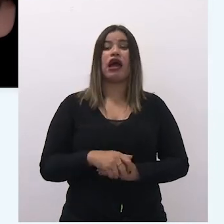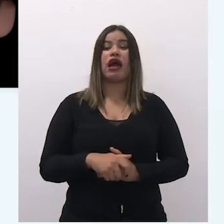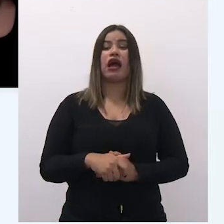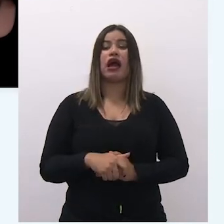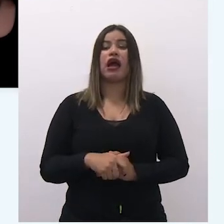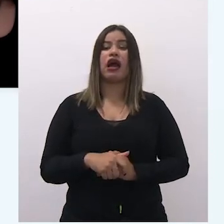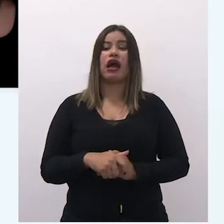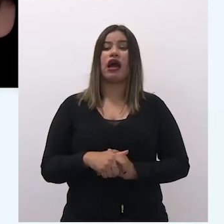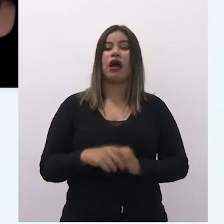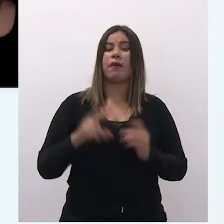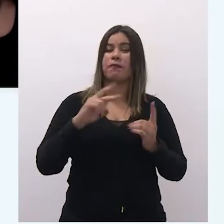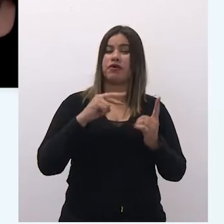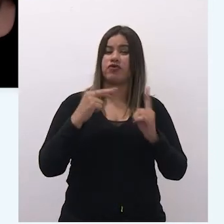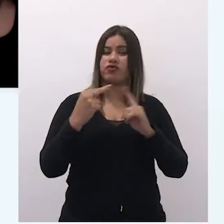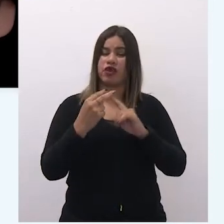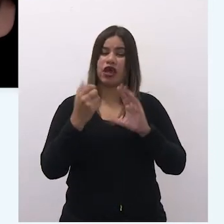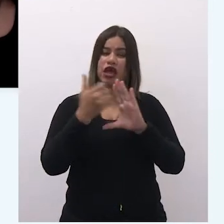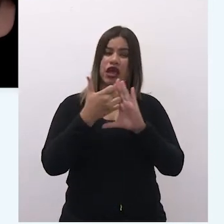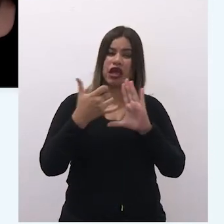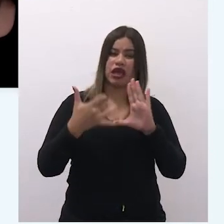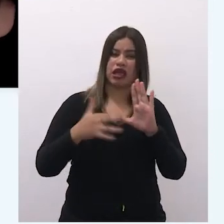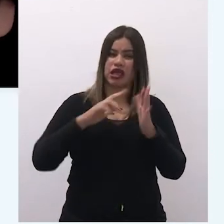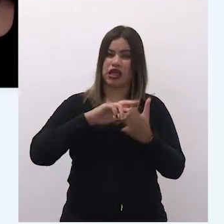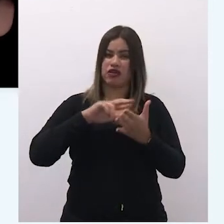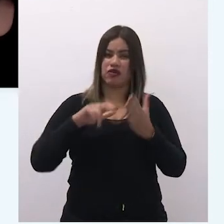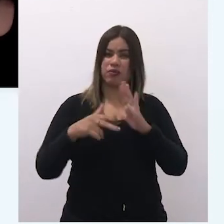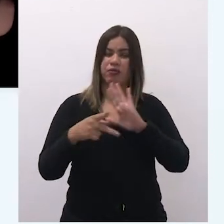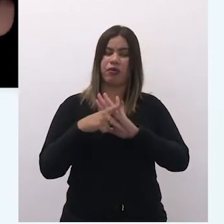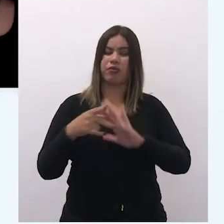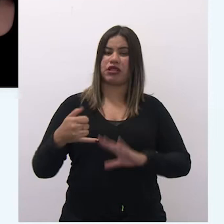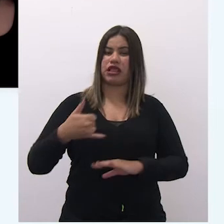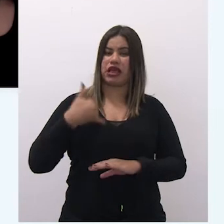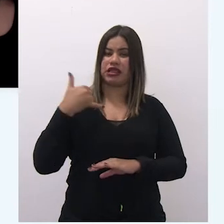observando, né, as características dessa faixa etária,